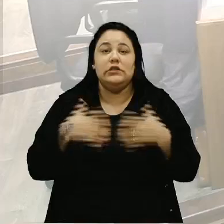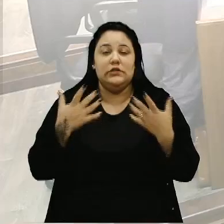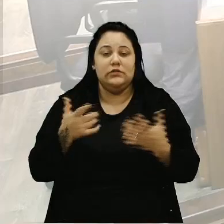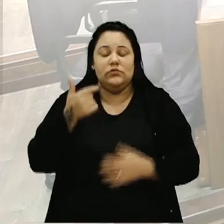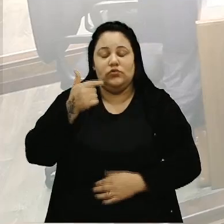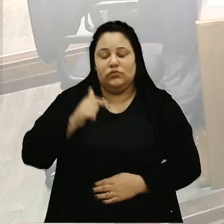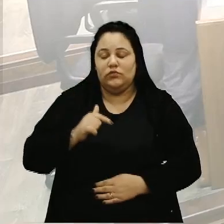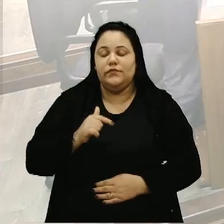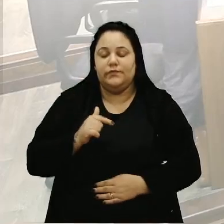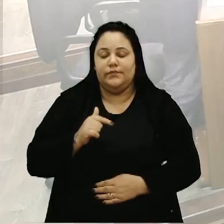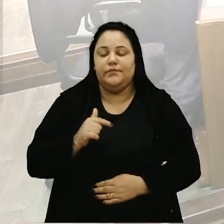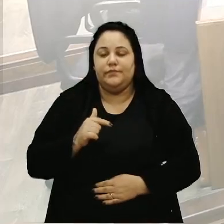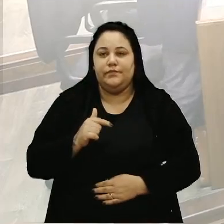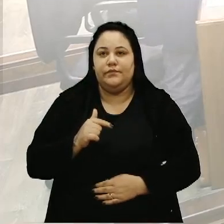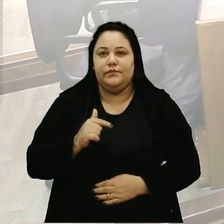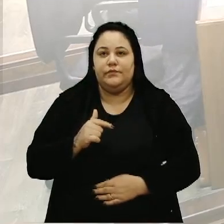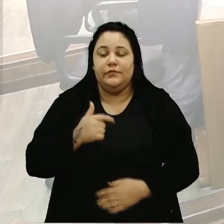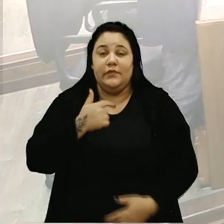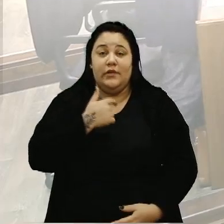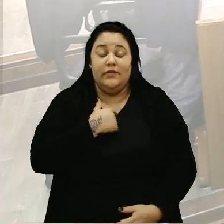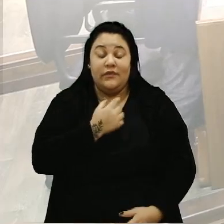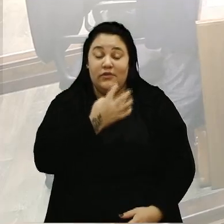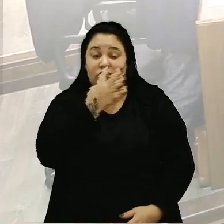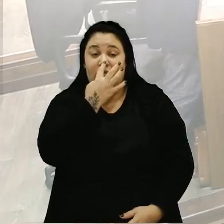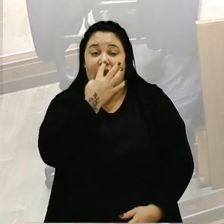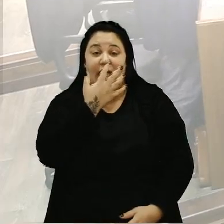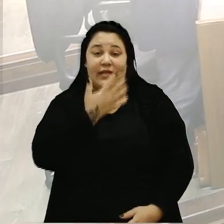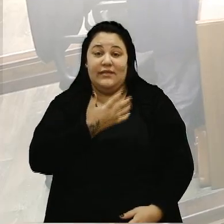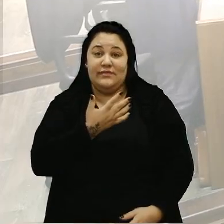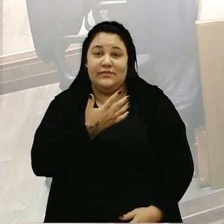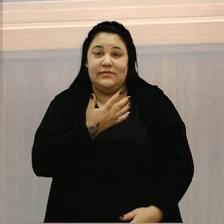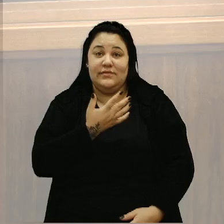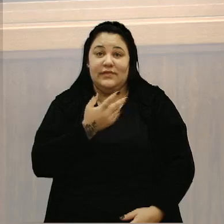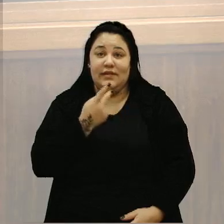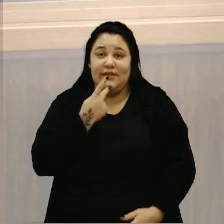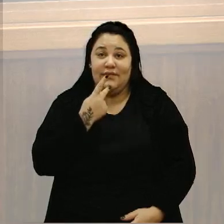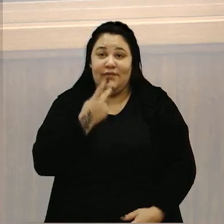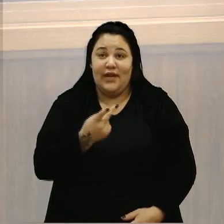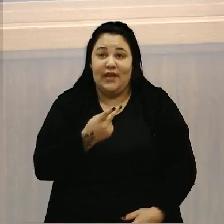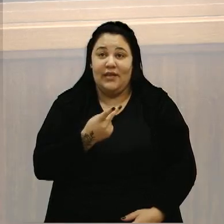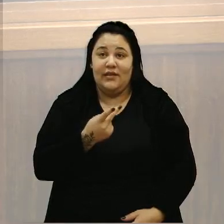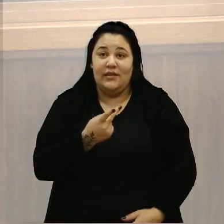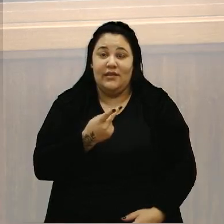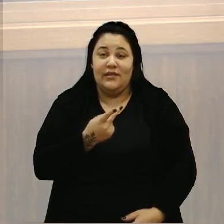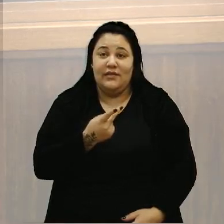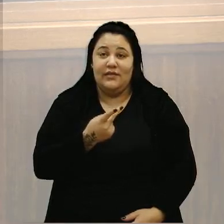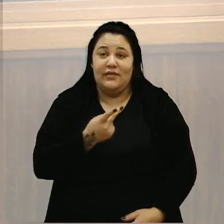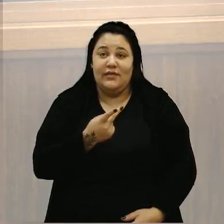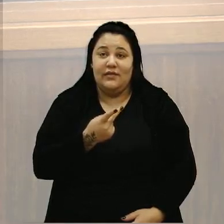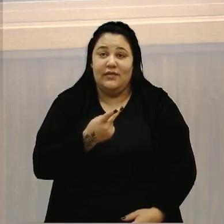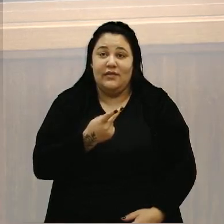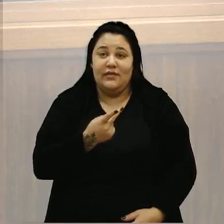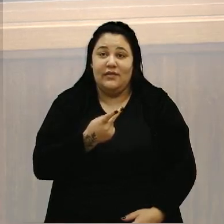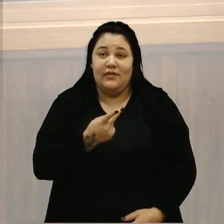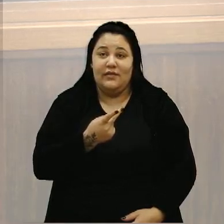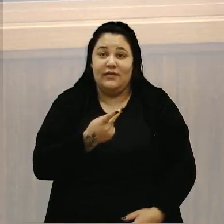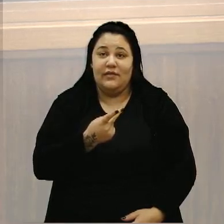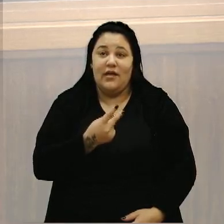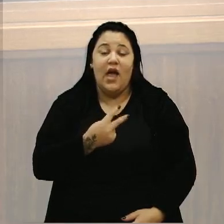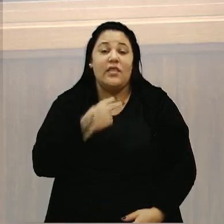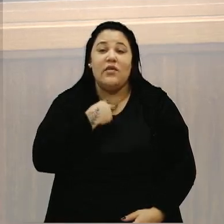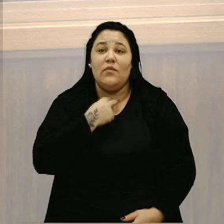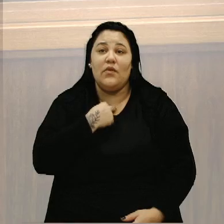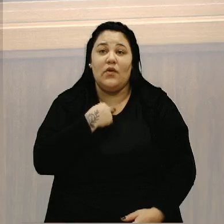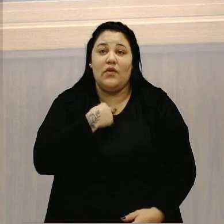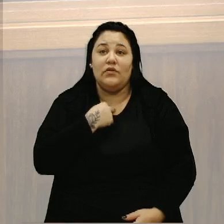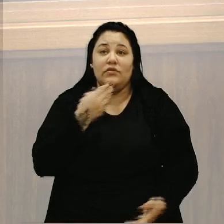eu me impressiono com a fala de que essa casa, ela não pode tratar de